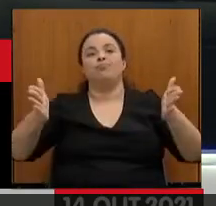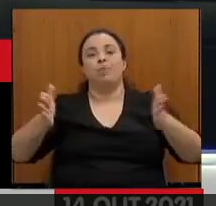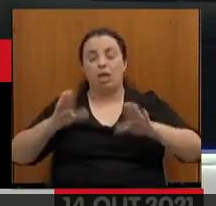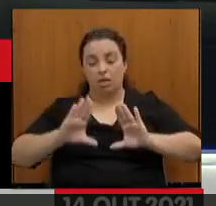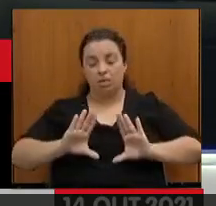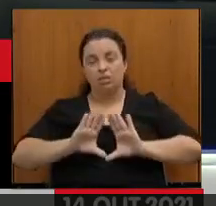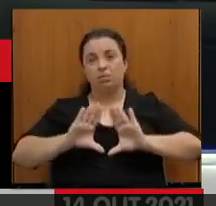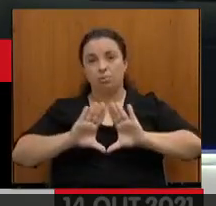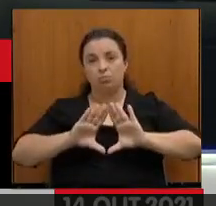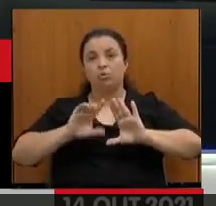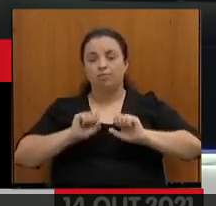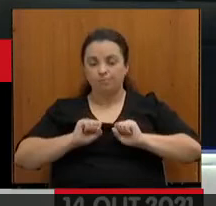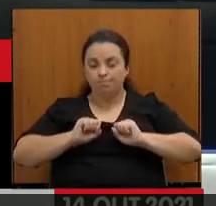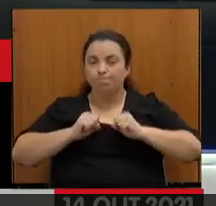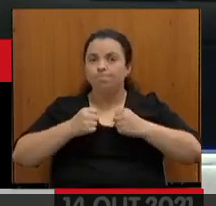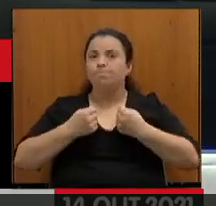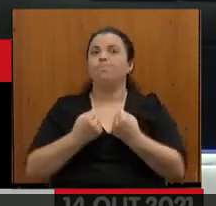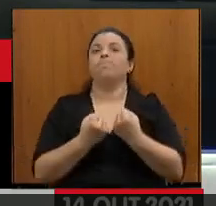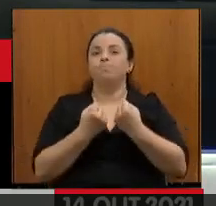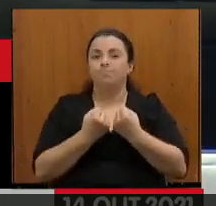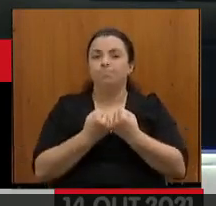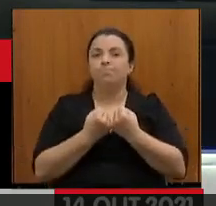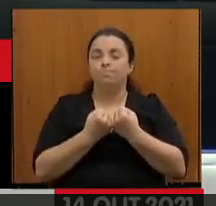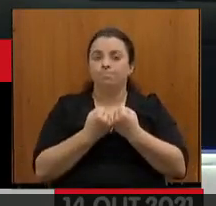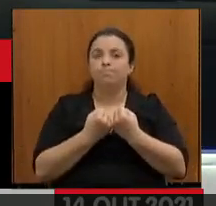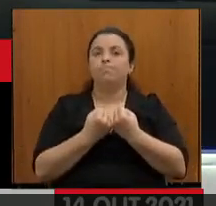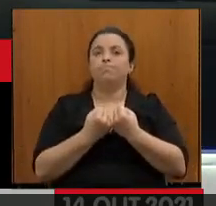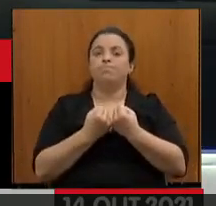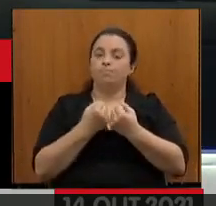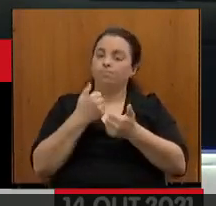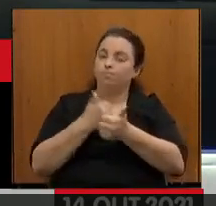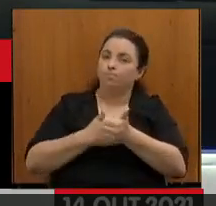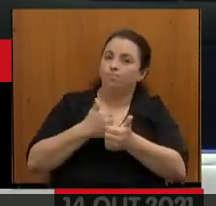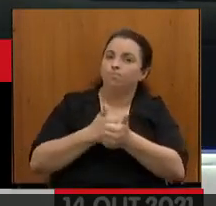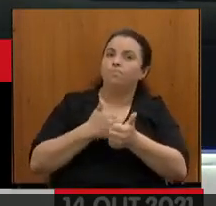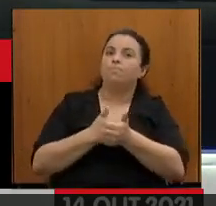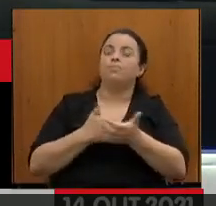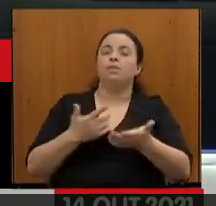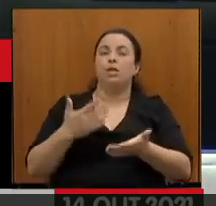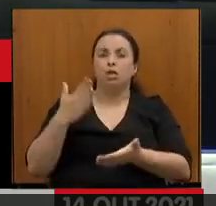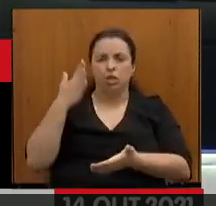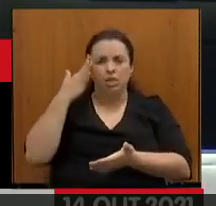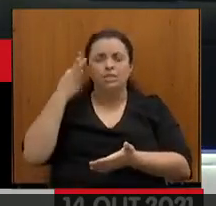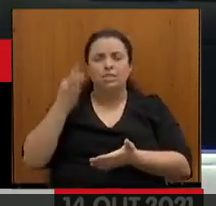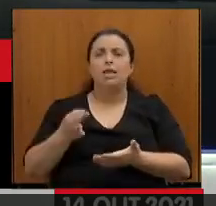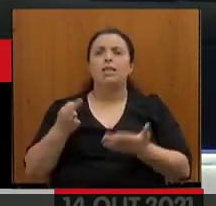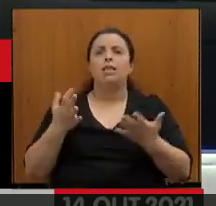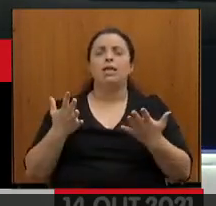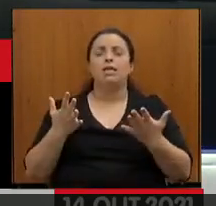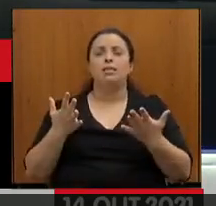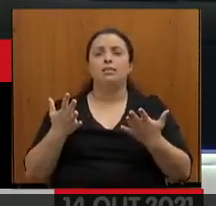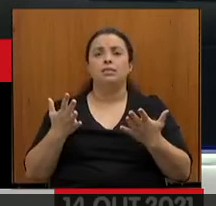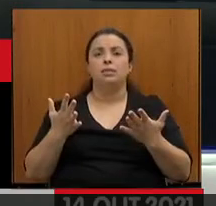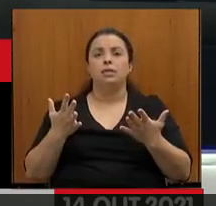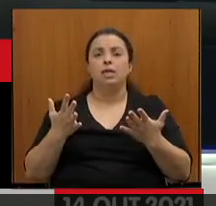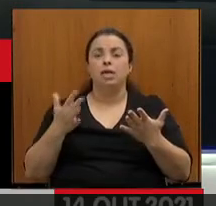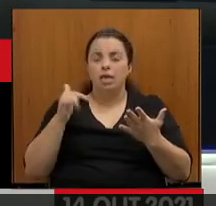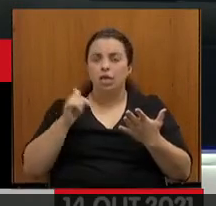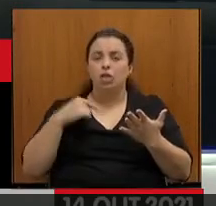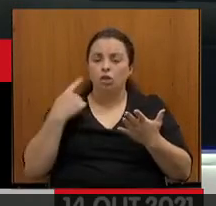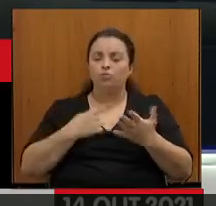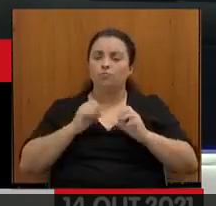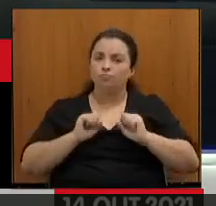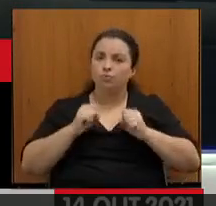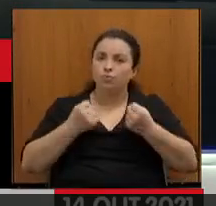se dedicar, tenho certeza, doutor Vitor, o Ministério Público Estadual, a tratar deste tema,